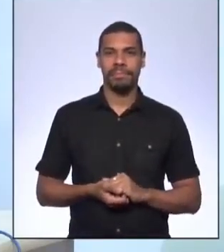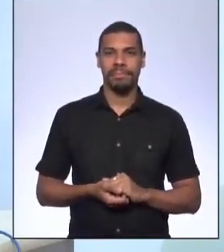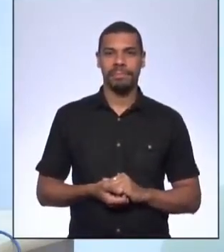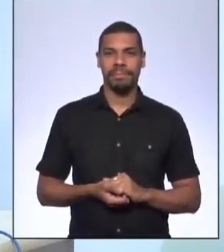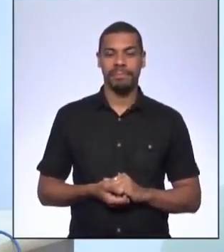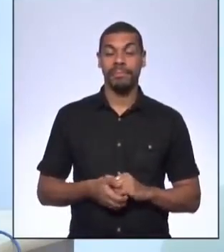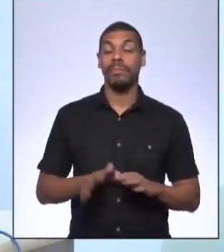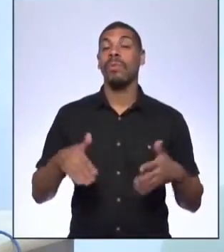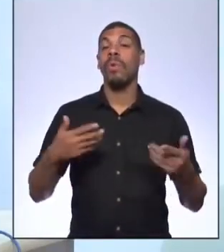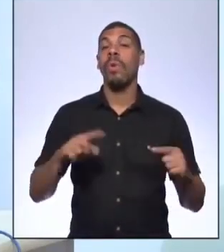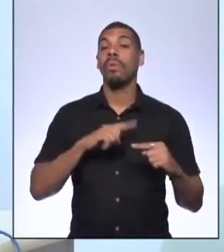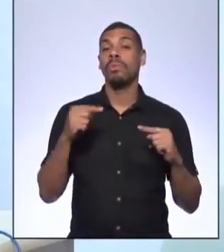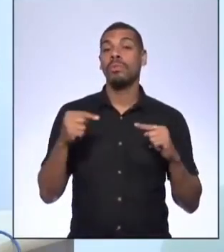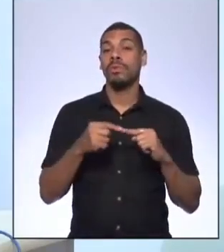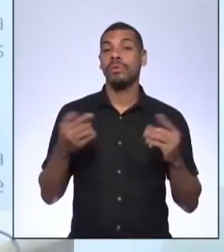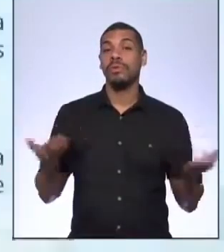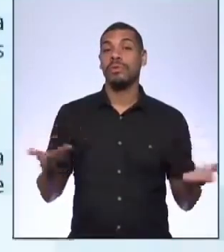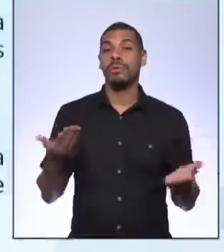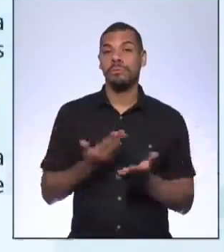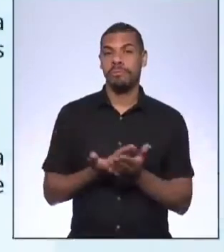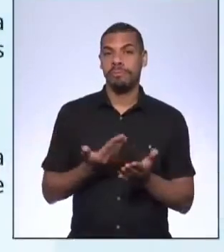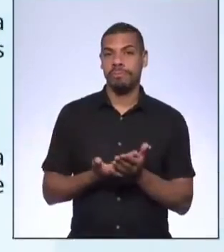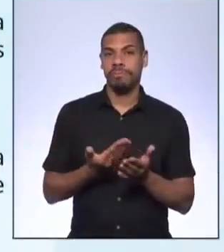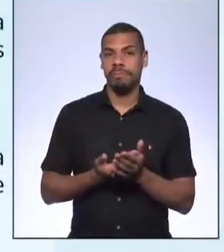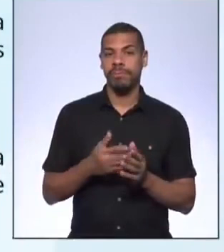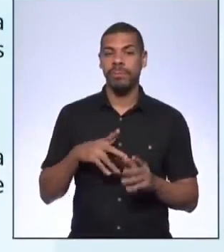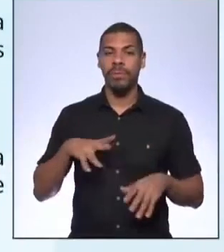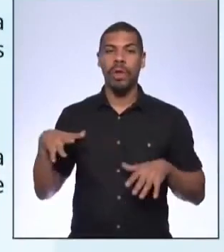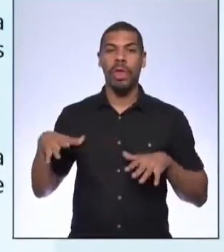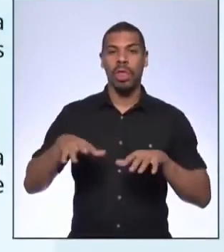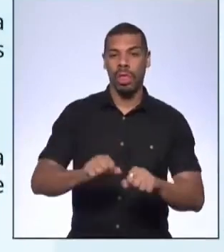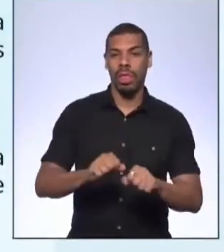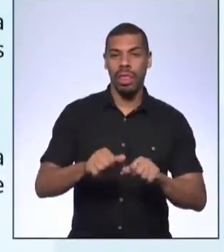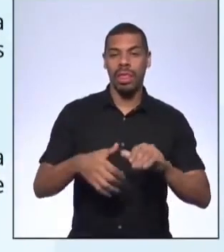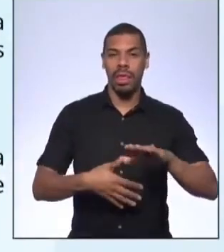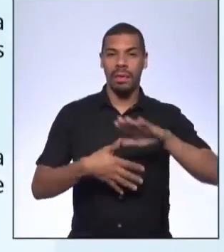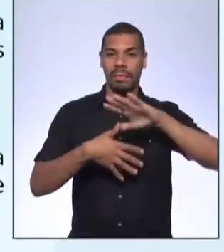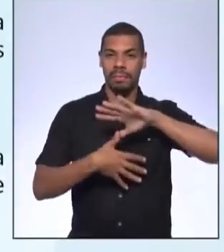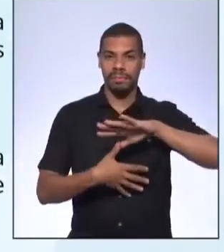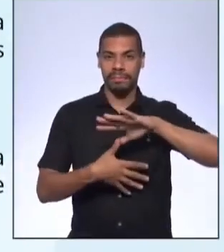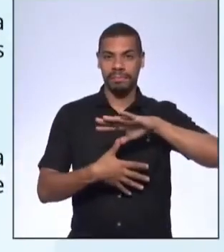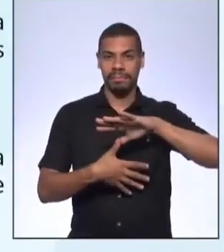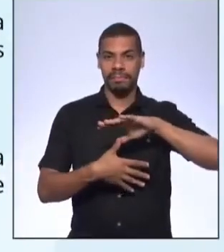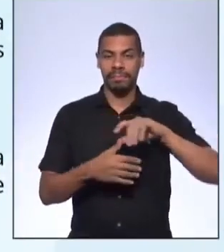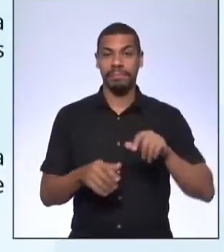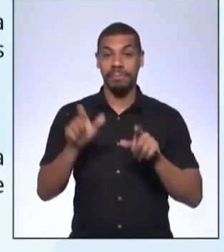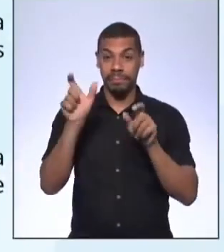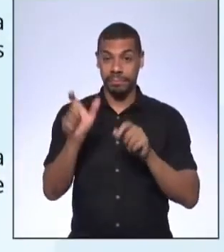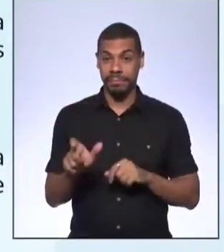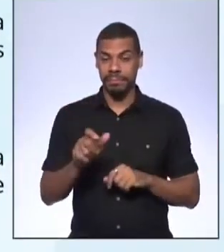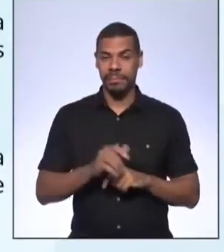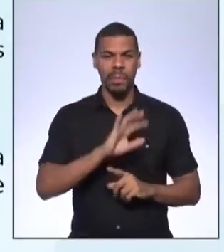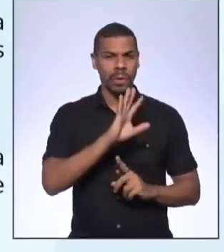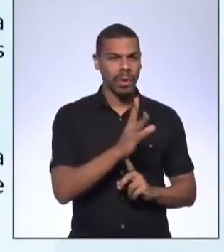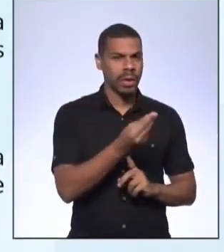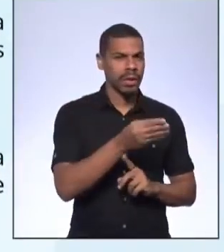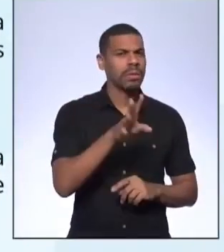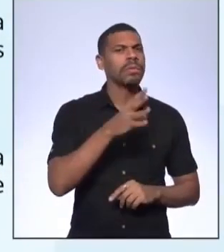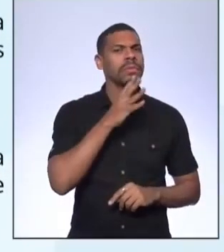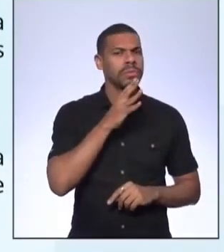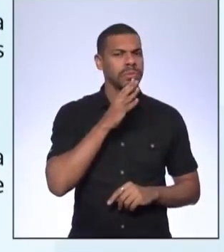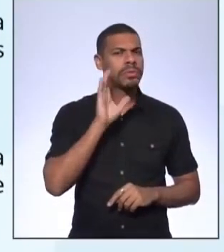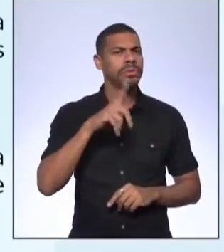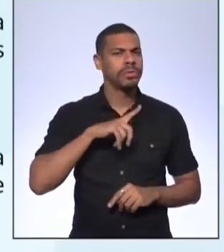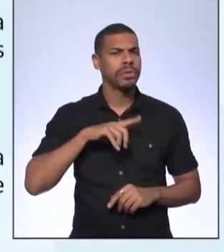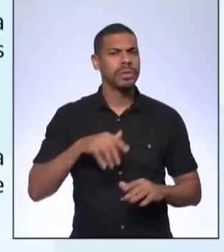Então, o objetivo da nossa aula é abordar a conquista da América por meio da análise de uma obra de arte. Vocês já estudaram a conquista da